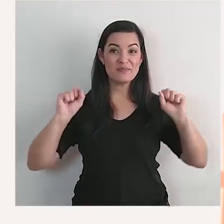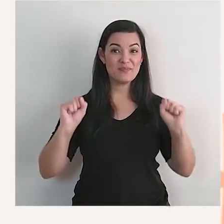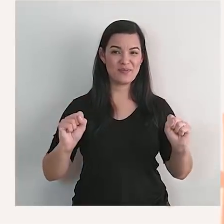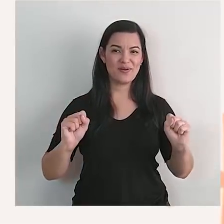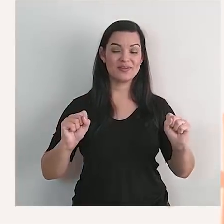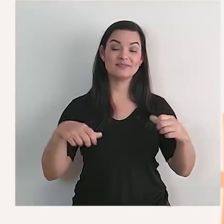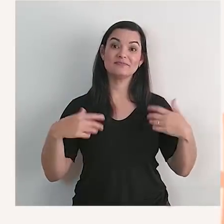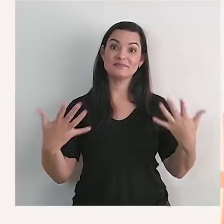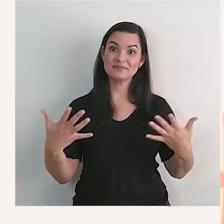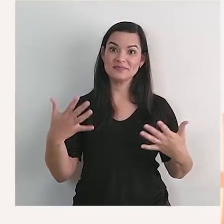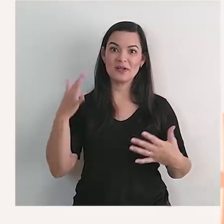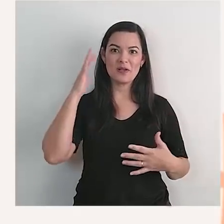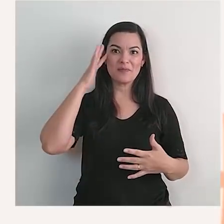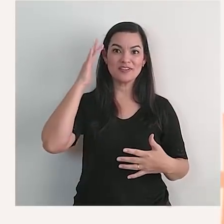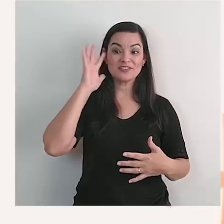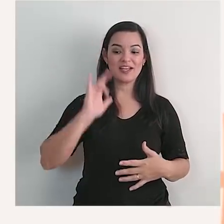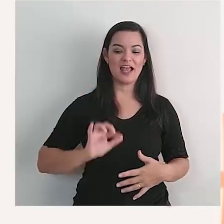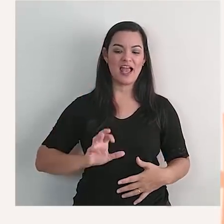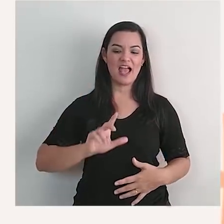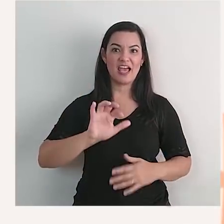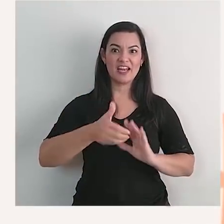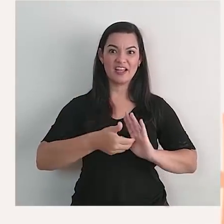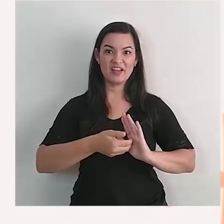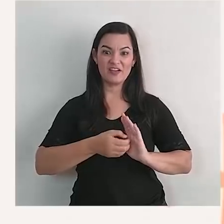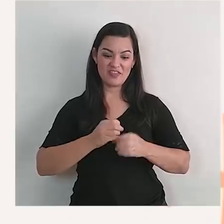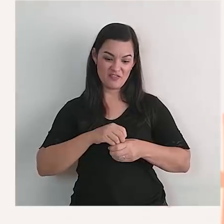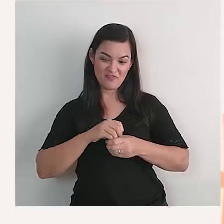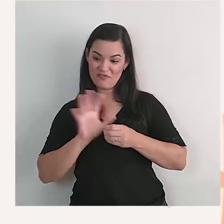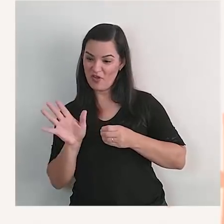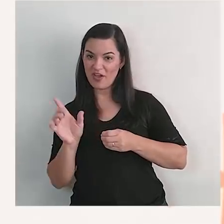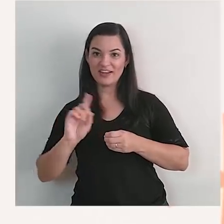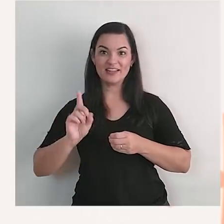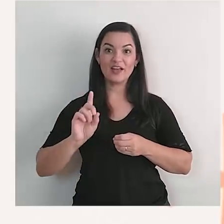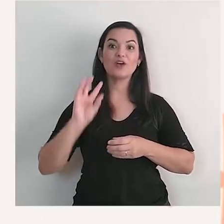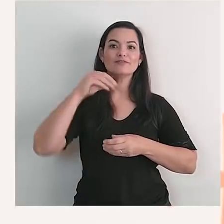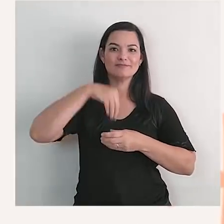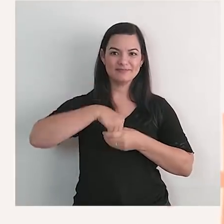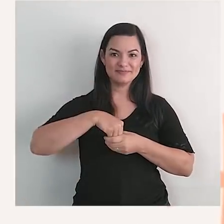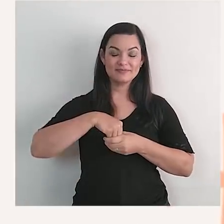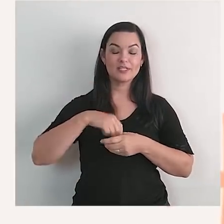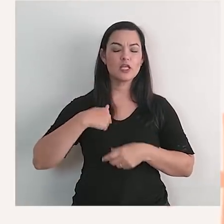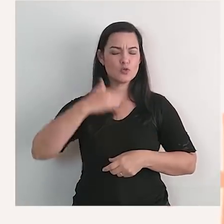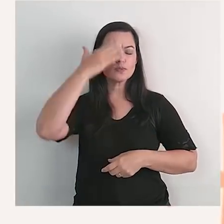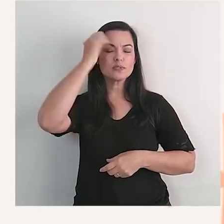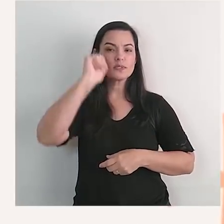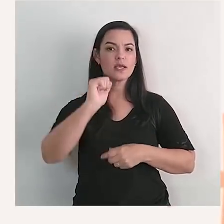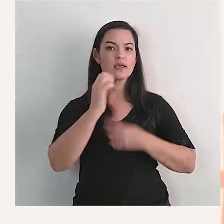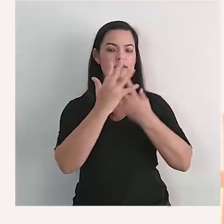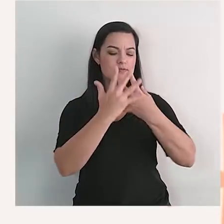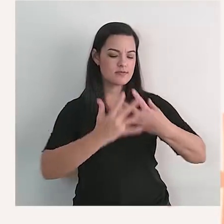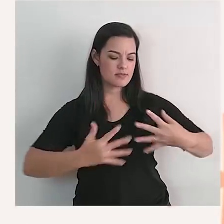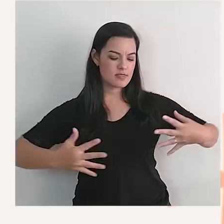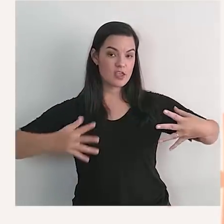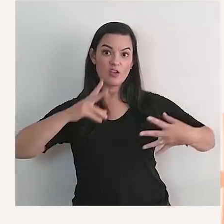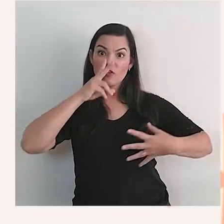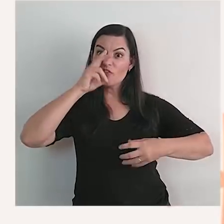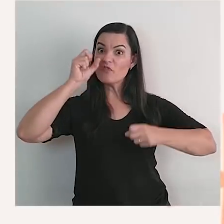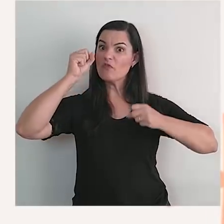só, as aranhas não ficaram de fora. Eu sei que a teia de aranha é muito forte e